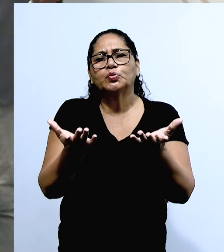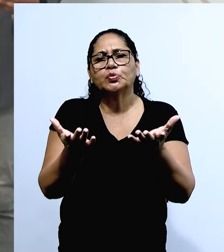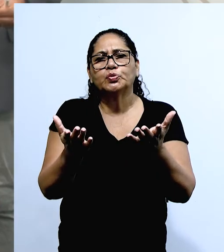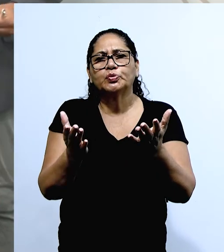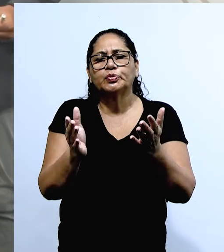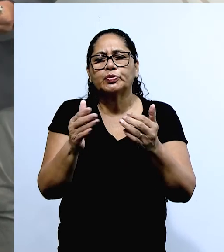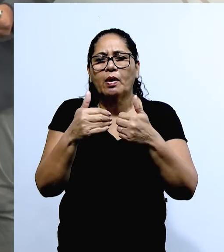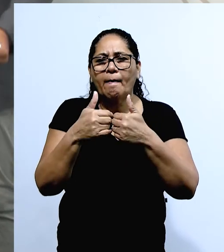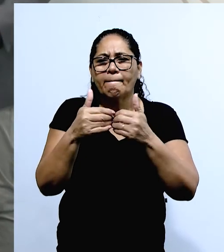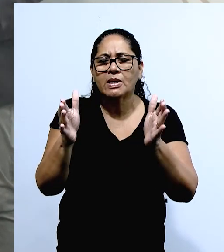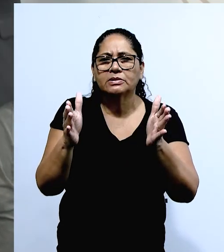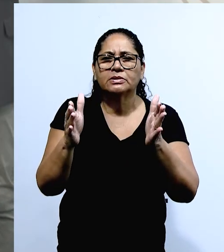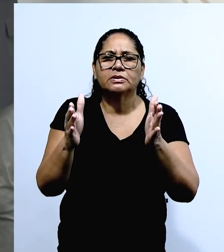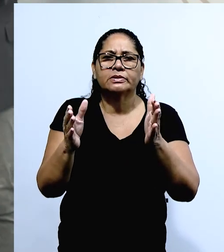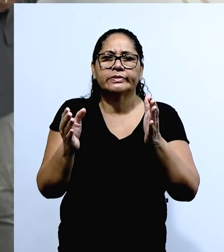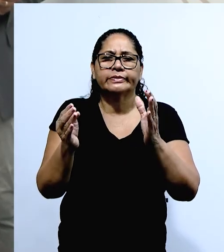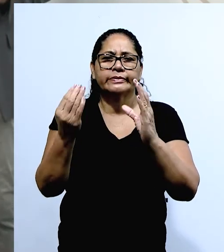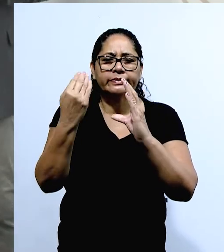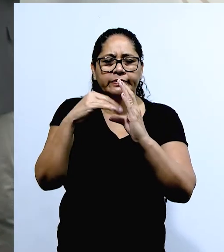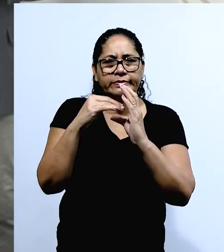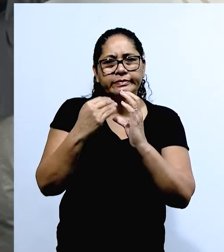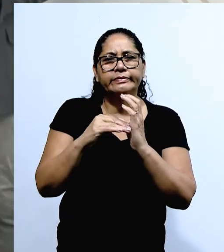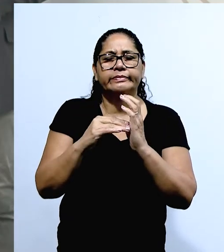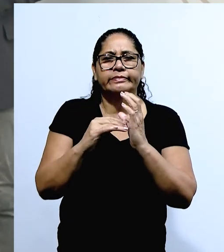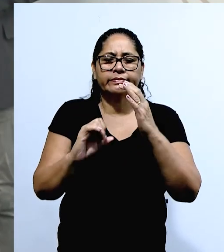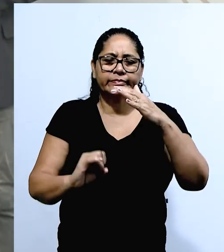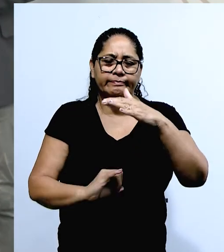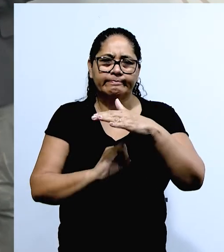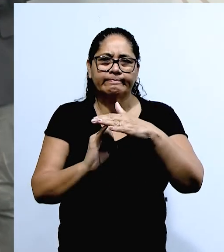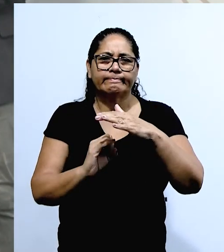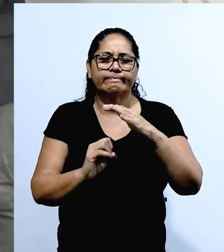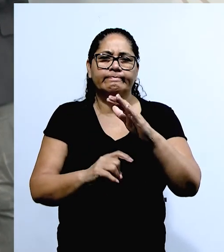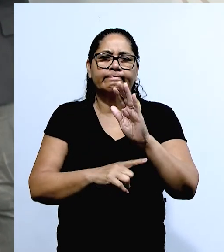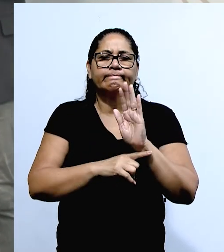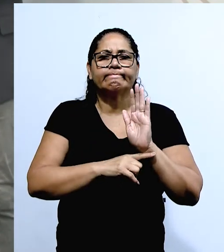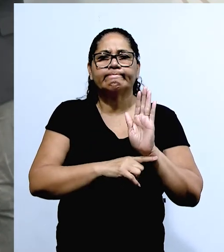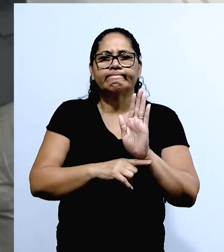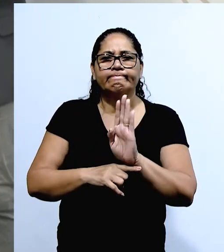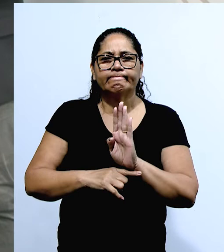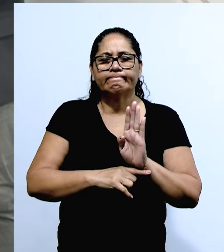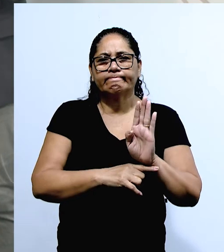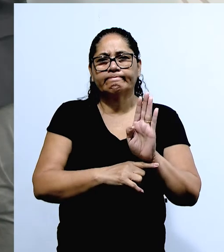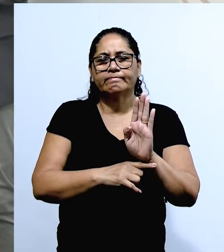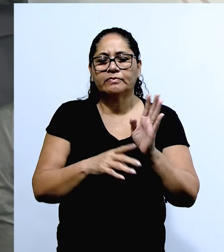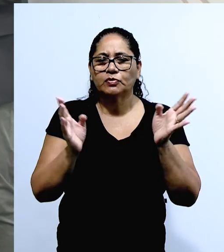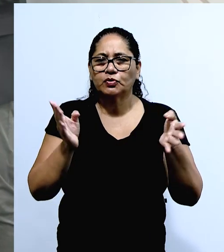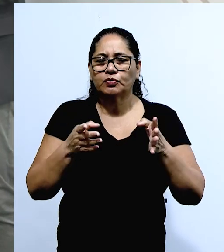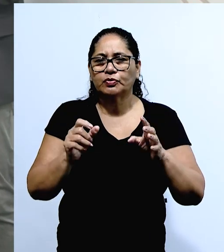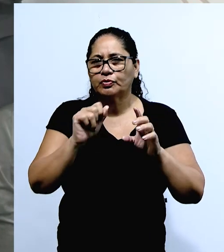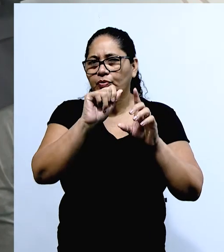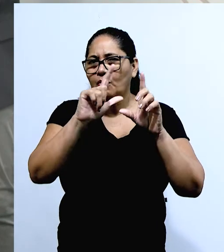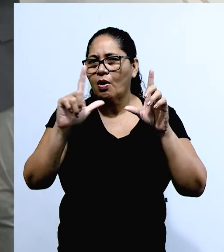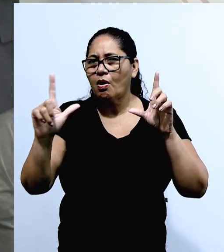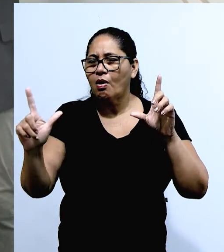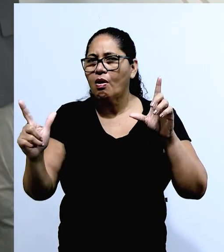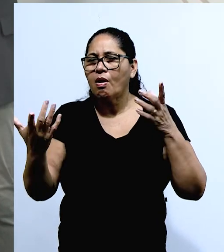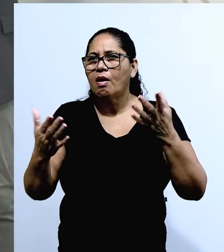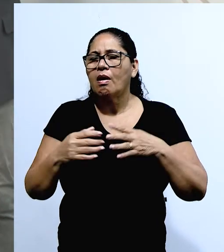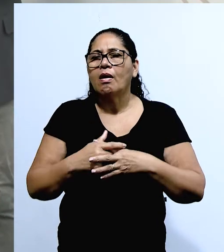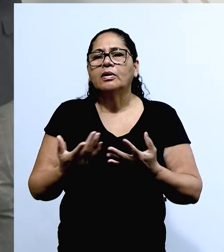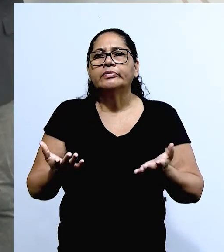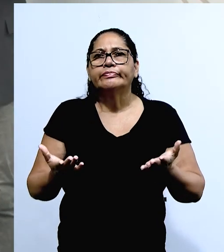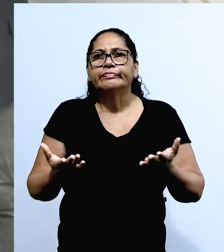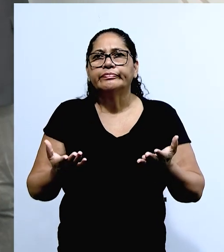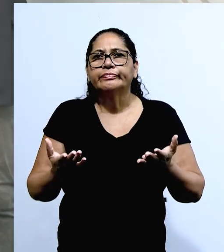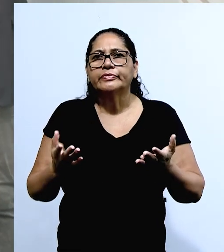elencados em uma portaria interna da própria instituição. Isso vai ajudar, como a gente viu agora no slide, algumas